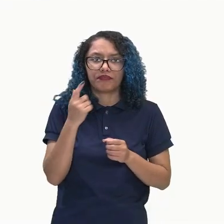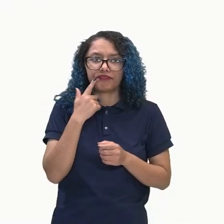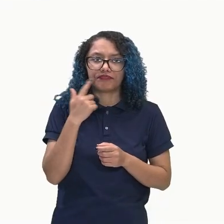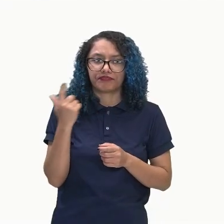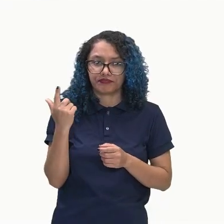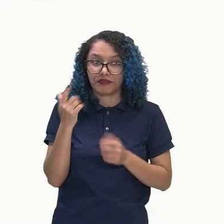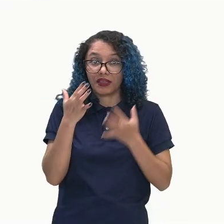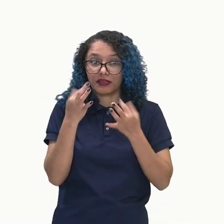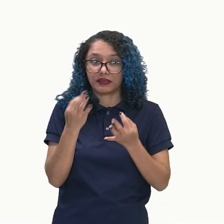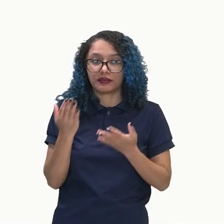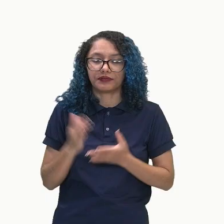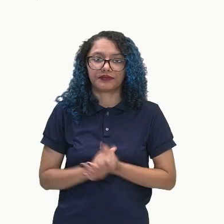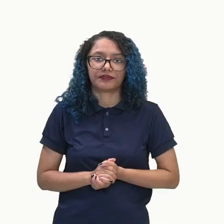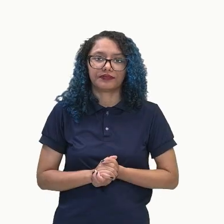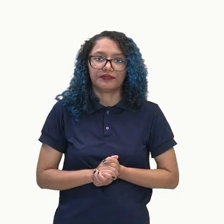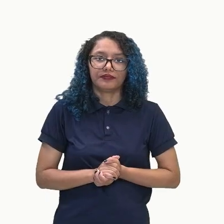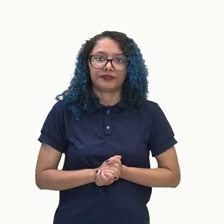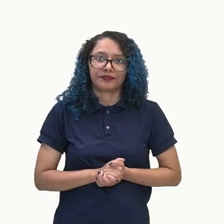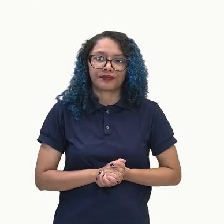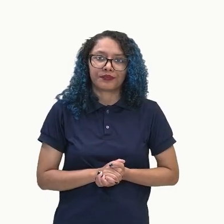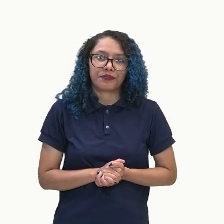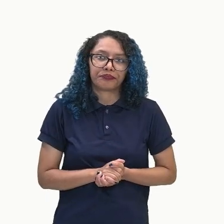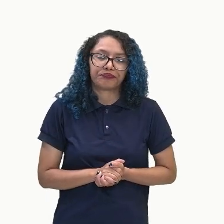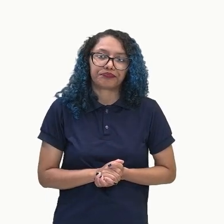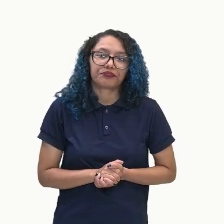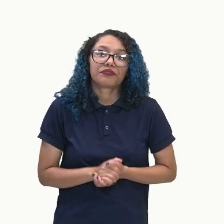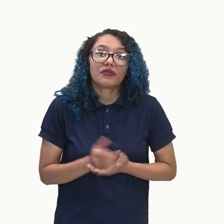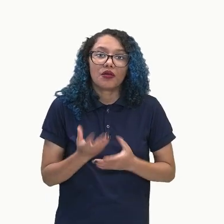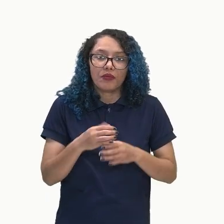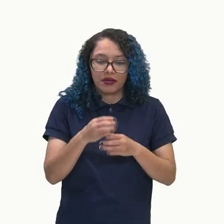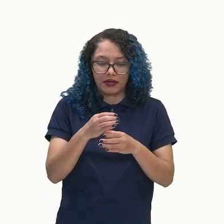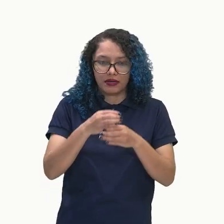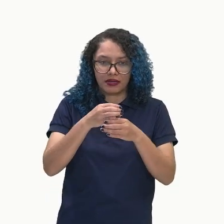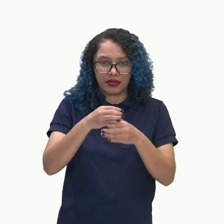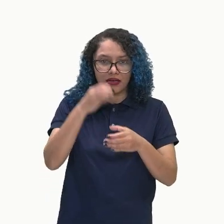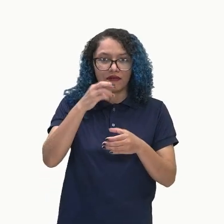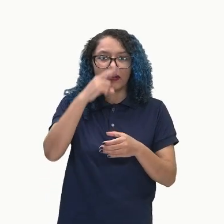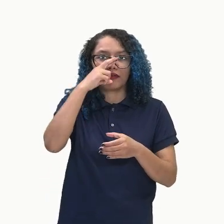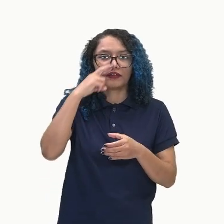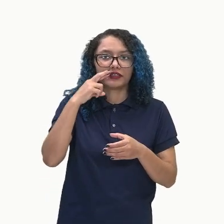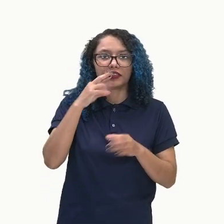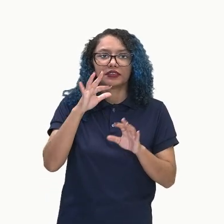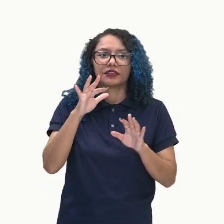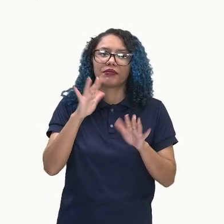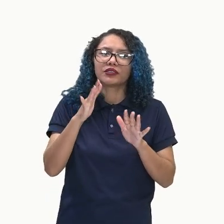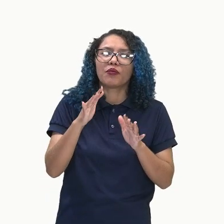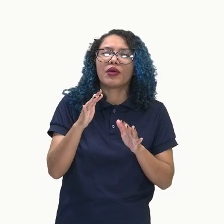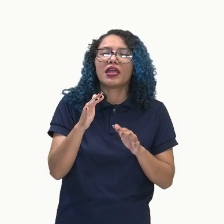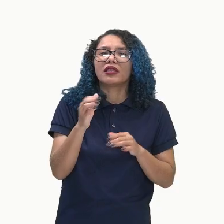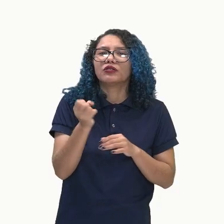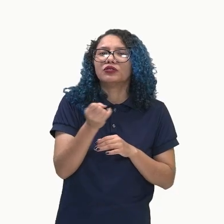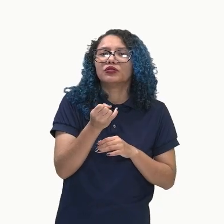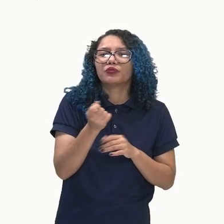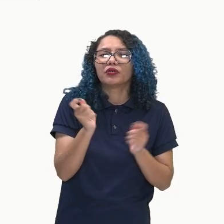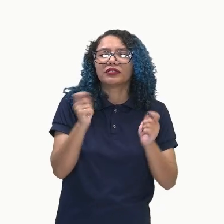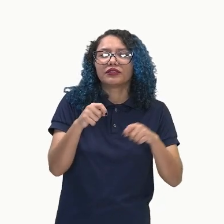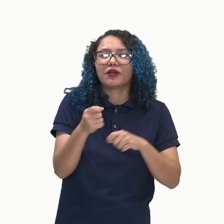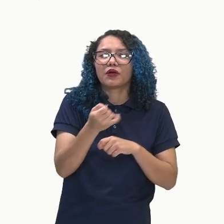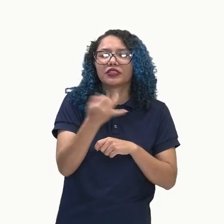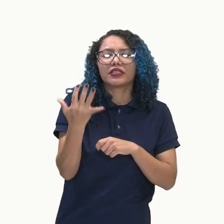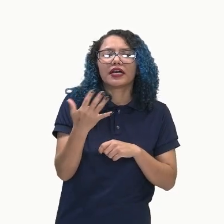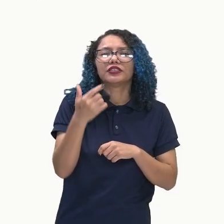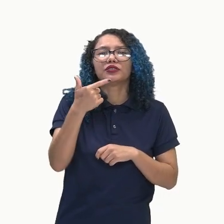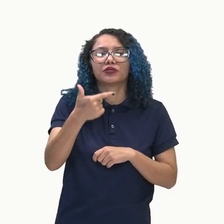perca nenhum detalhe. Uma garrafa de refrigerante normalmente tem 2 litros de capacidade,